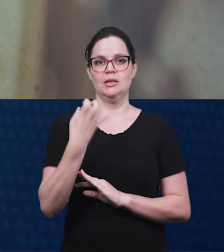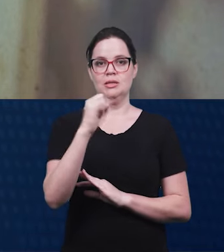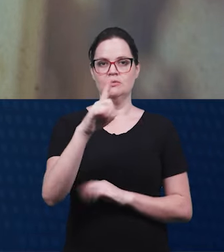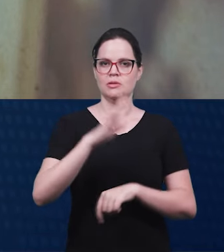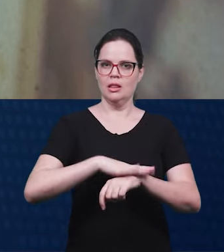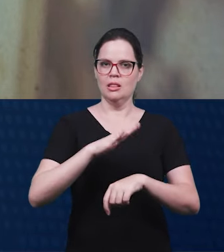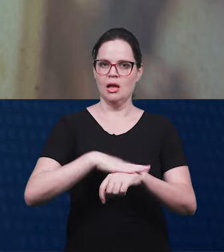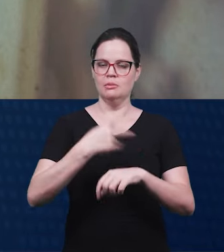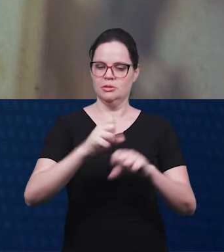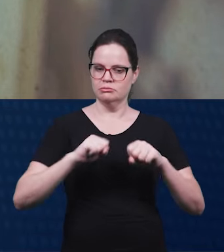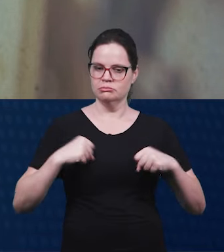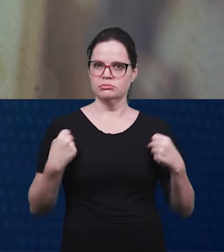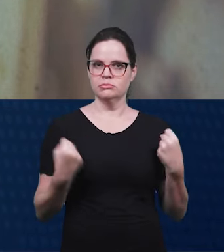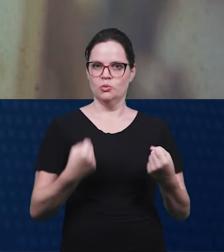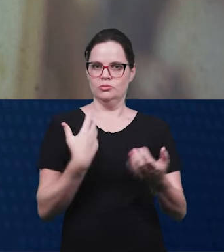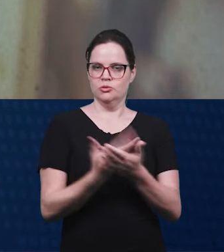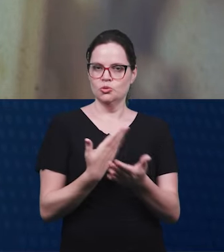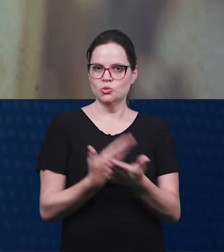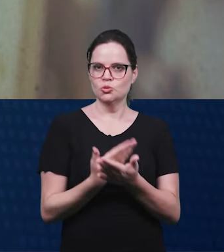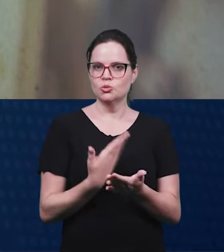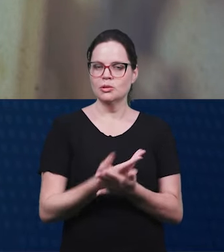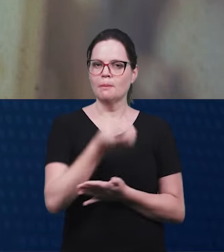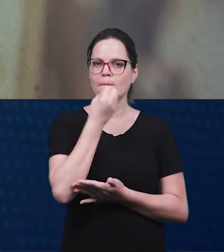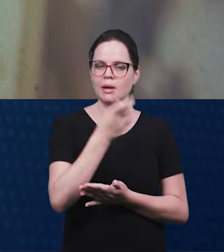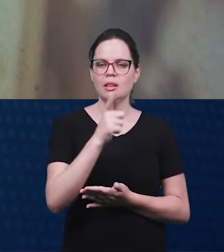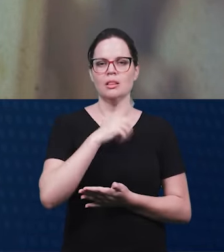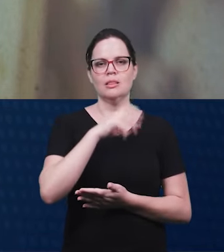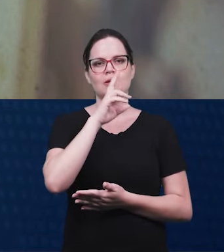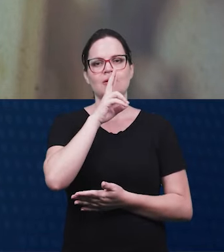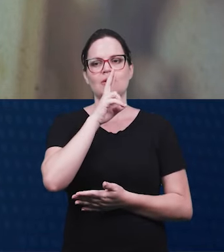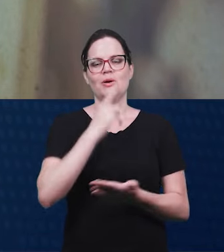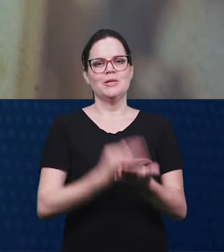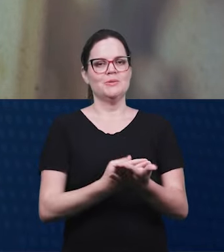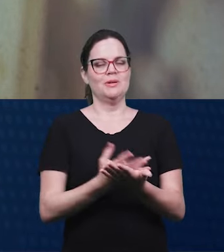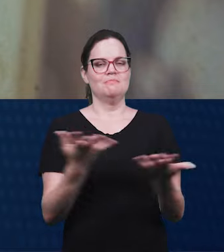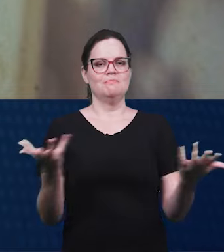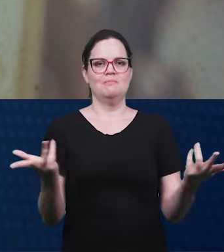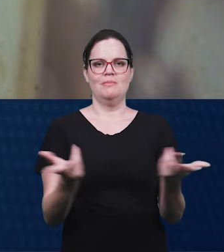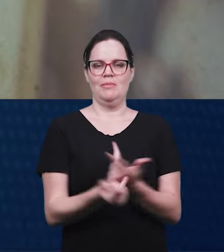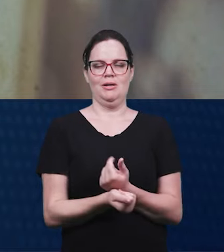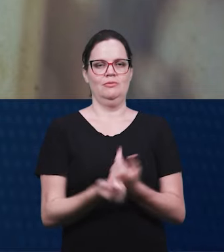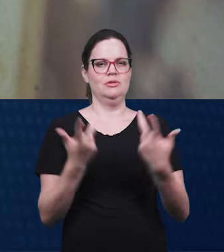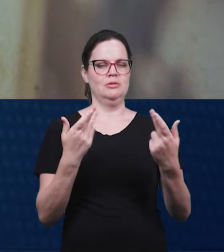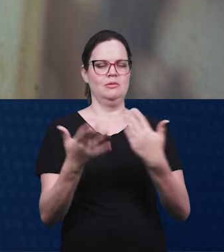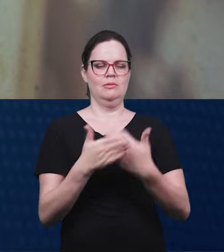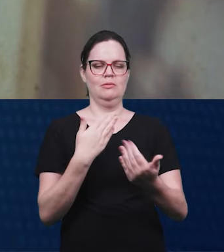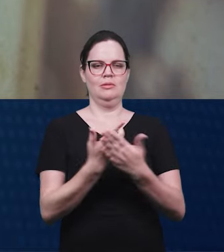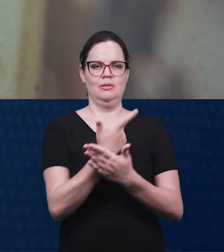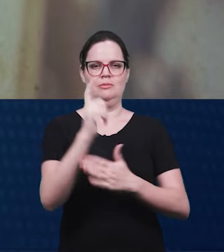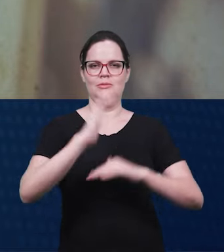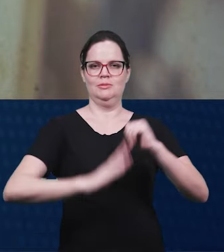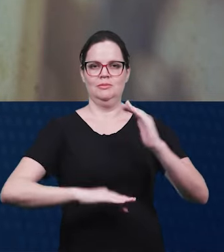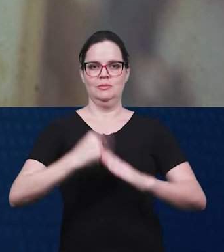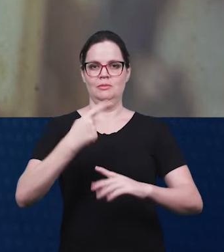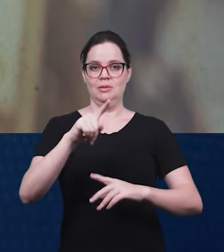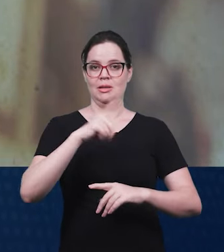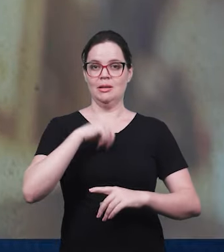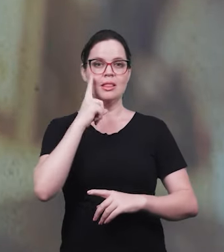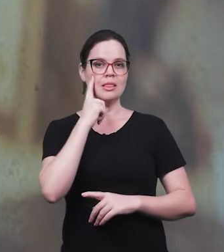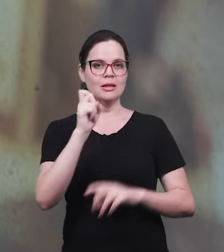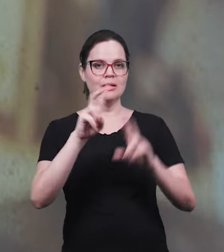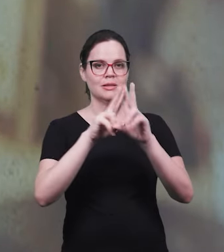investir tempo, qualidade, estudo, nós temos um retorno de qualquer profissão que seja. Então, mas quem está